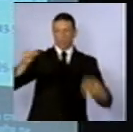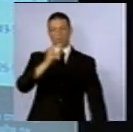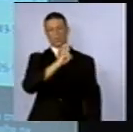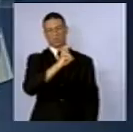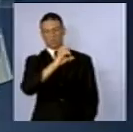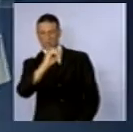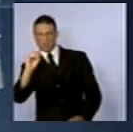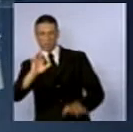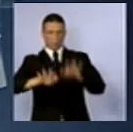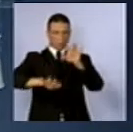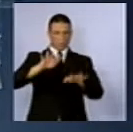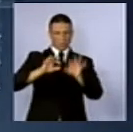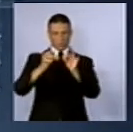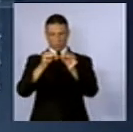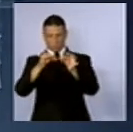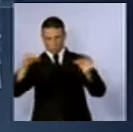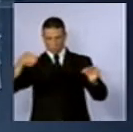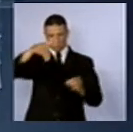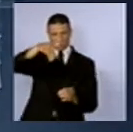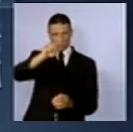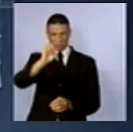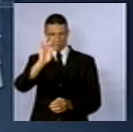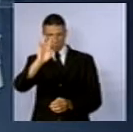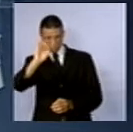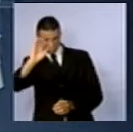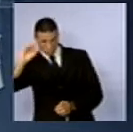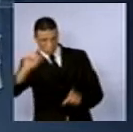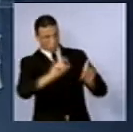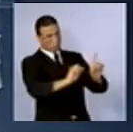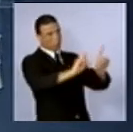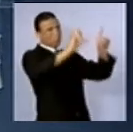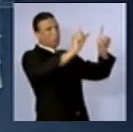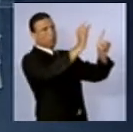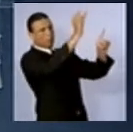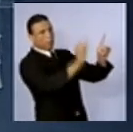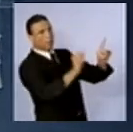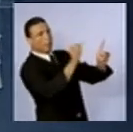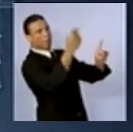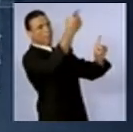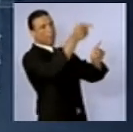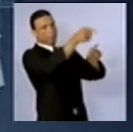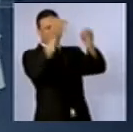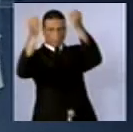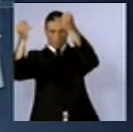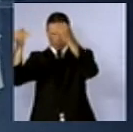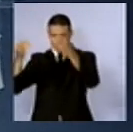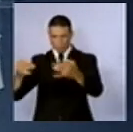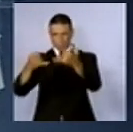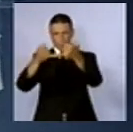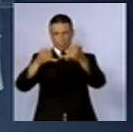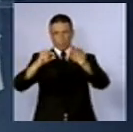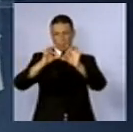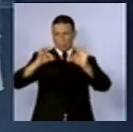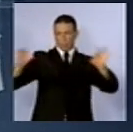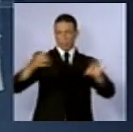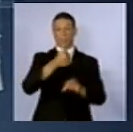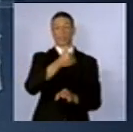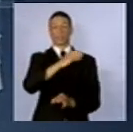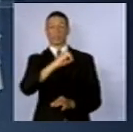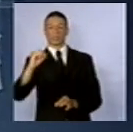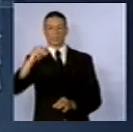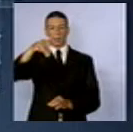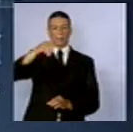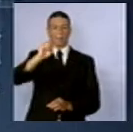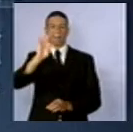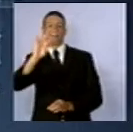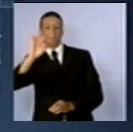ã o outro extrato eh de residências entre 100 e 199 m e finalmente o último extrato que